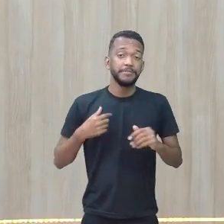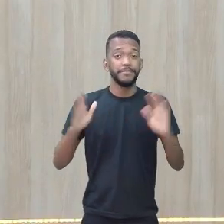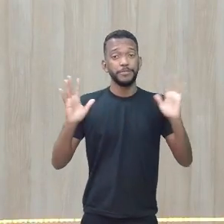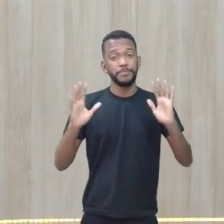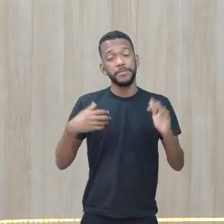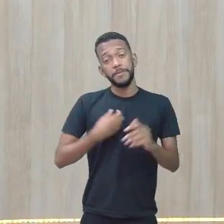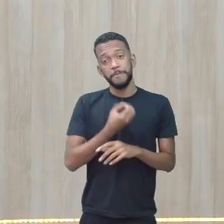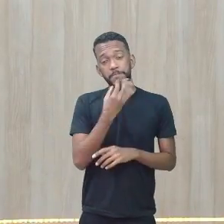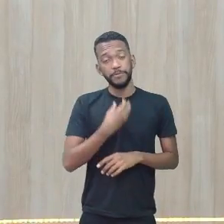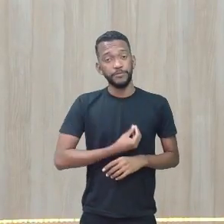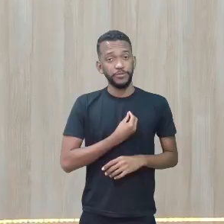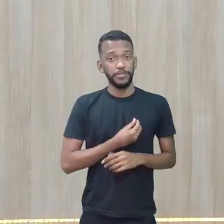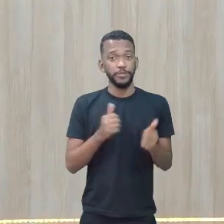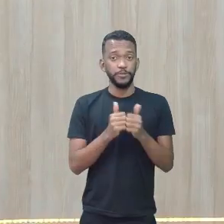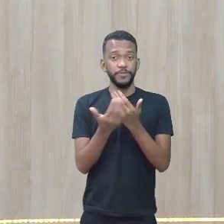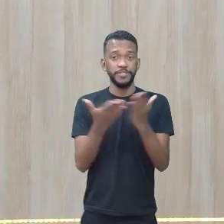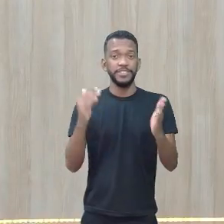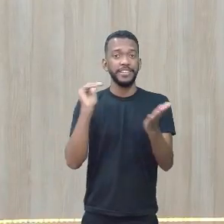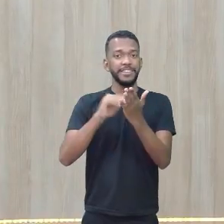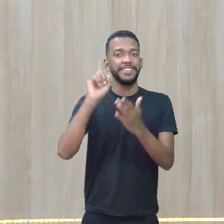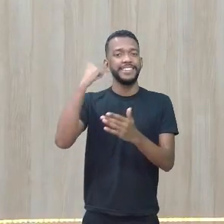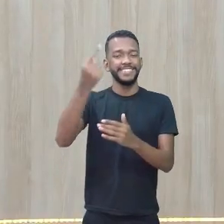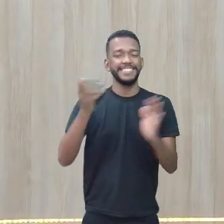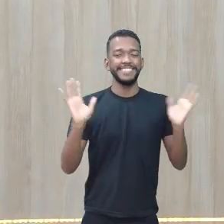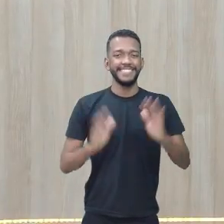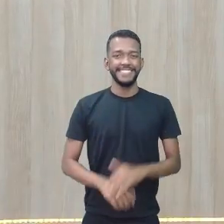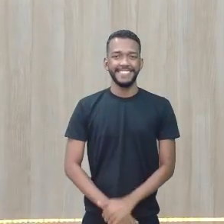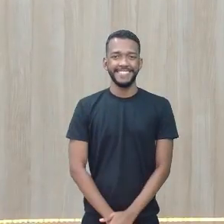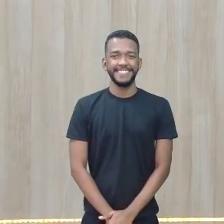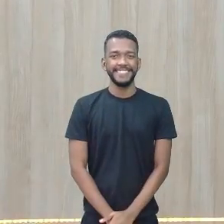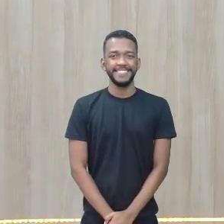Foi bom estar com vocês e até já. Até lá.